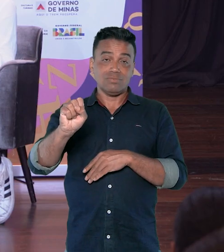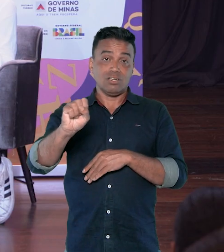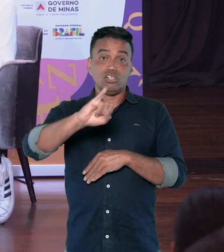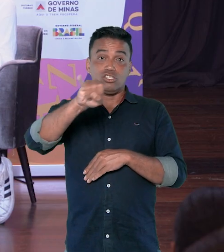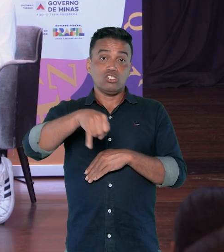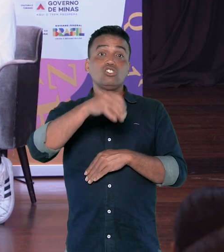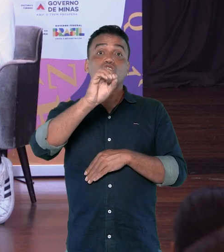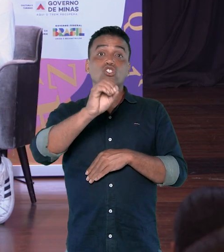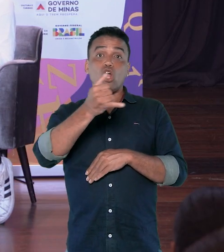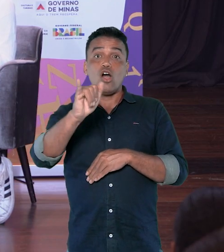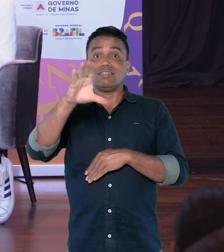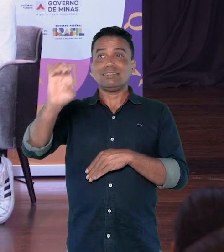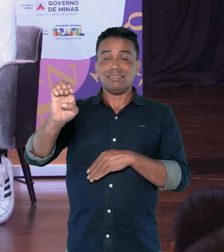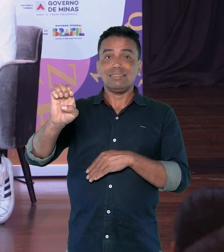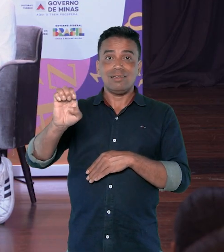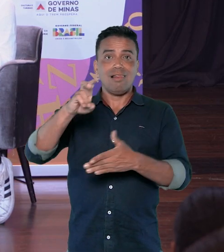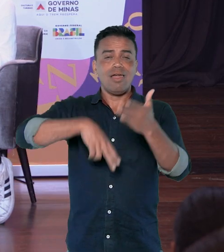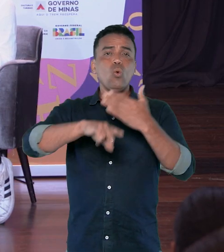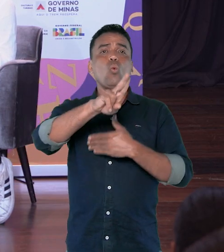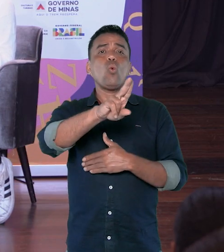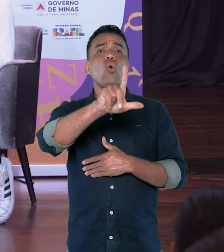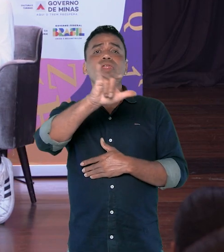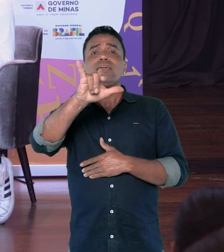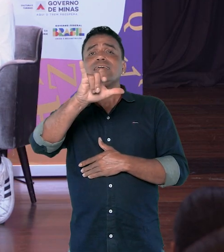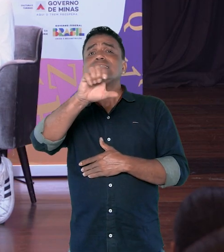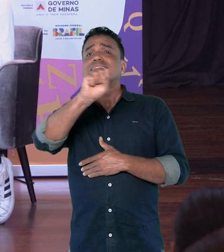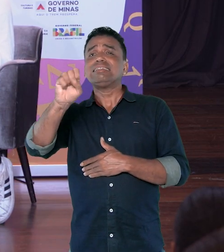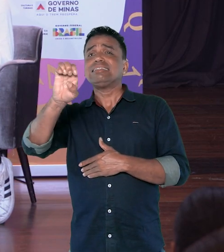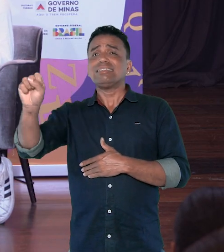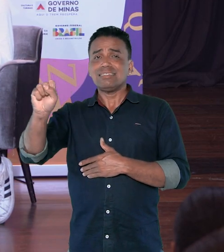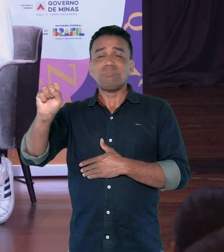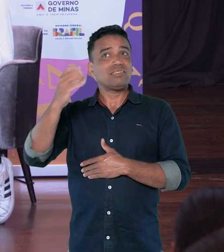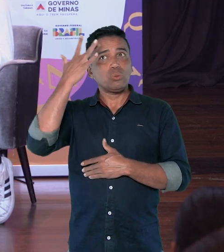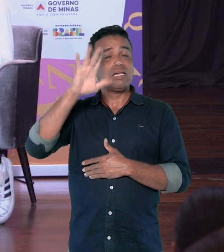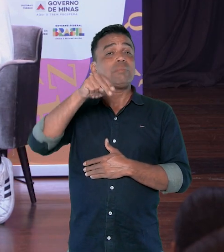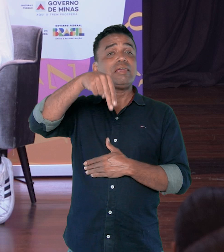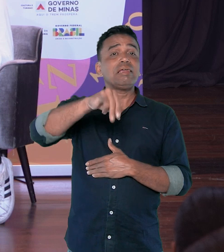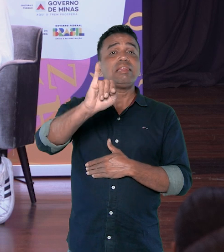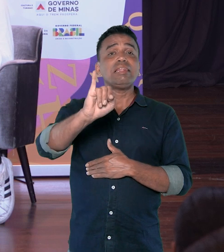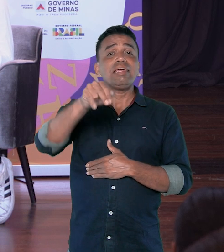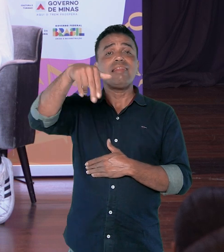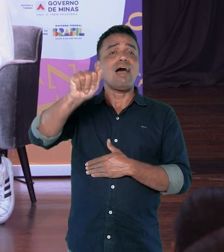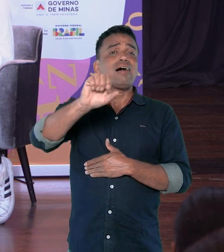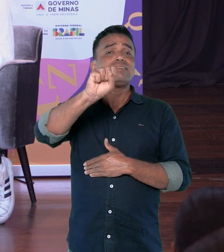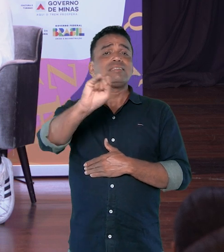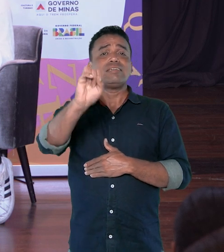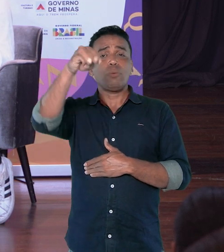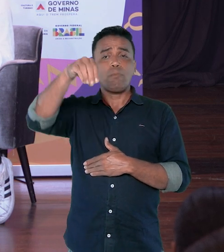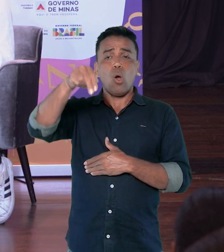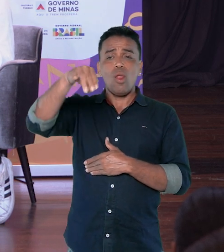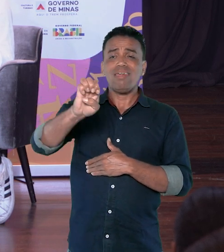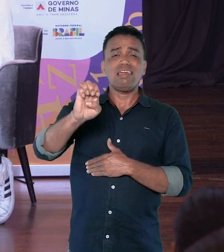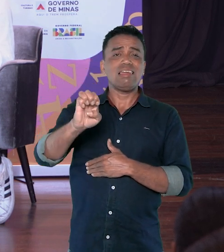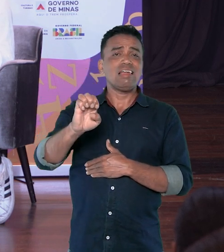em outro momento ele não sabe quem é Nina Simone, né? Então ele tem esses buracos assim na formação dele,